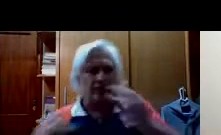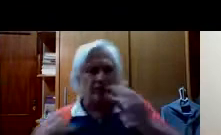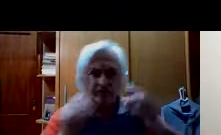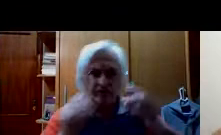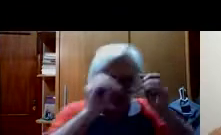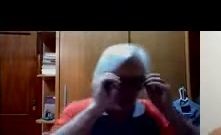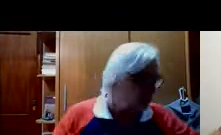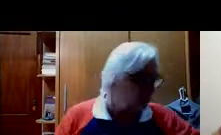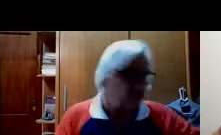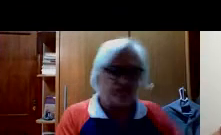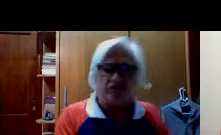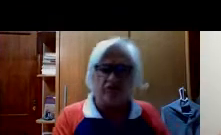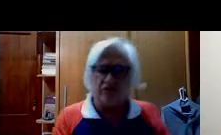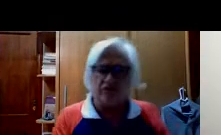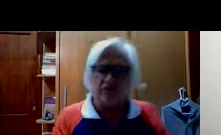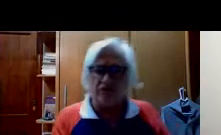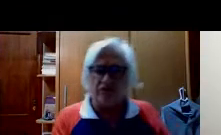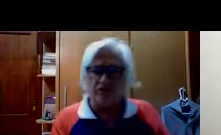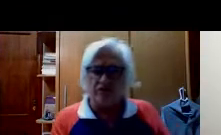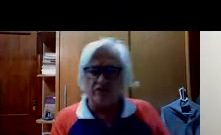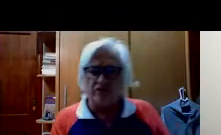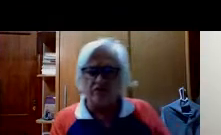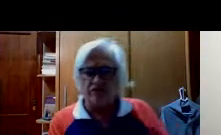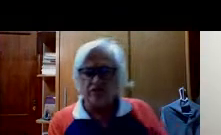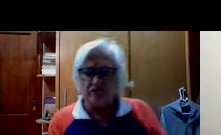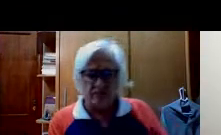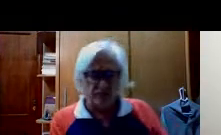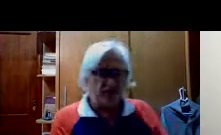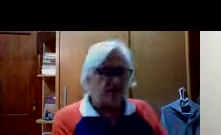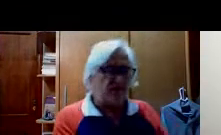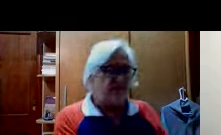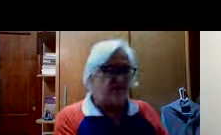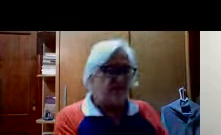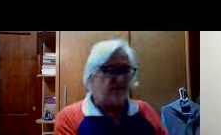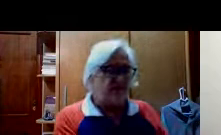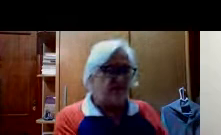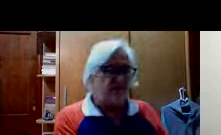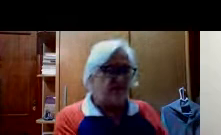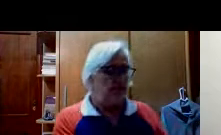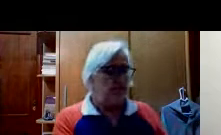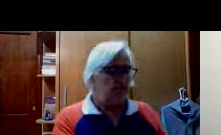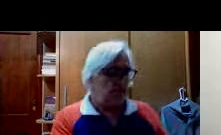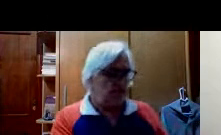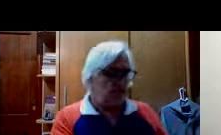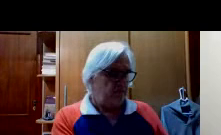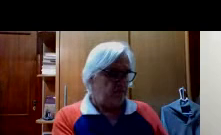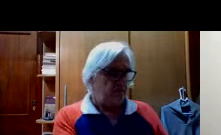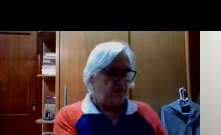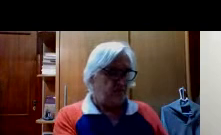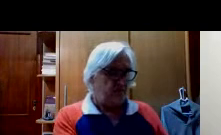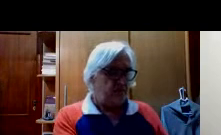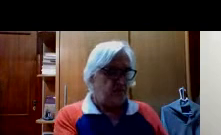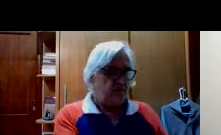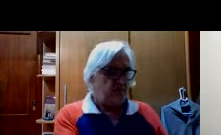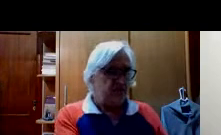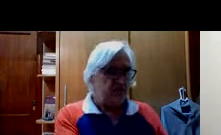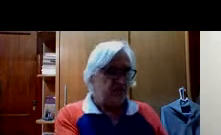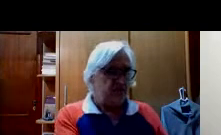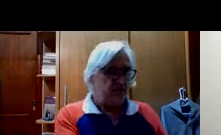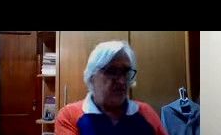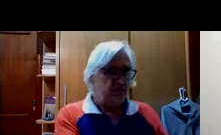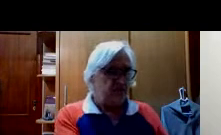Baguete no forno, 20 minutos em forno alto, depois tem que sair para baixar o fogo. Quando